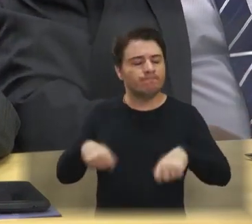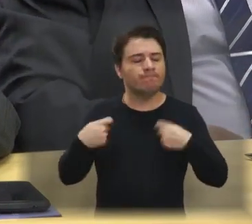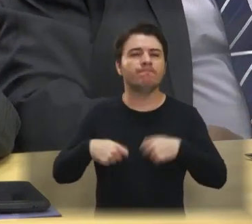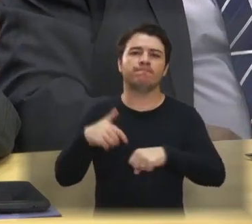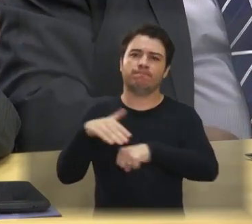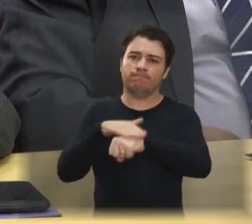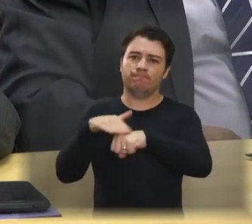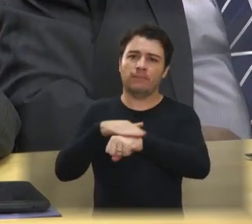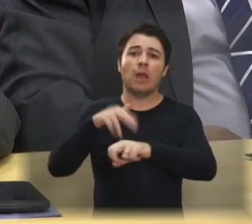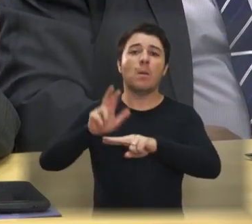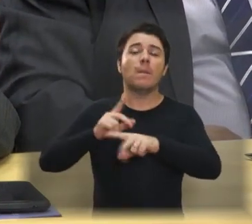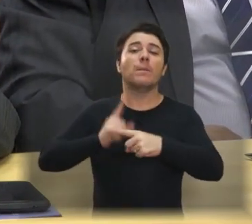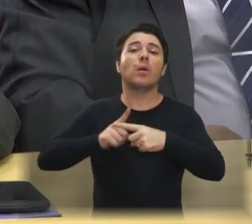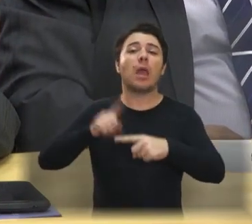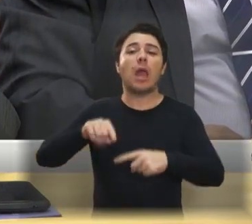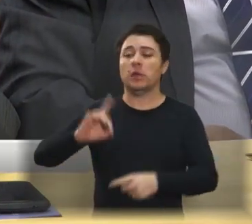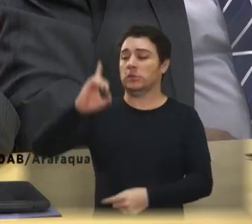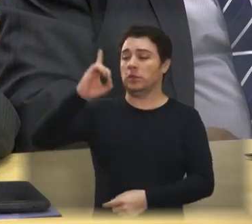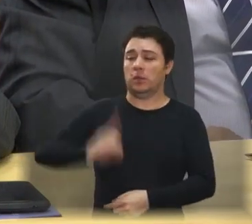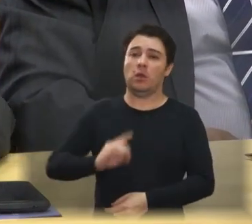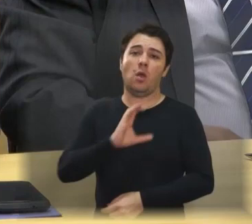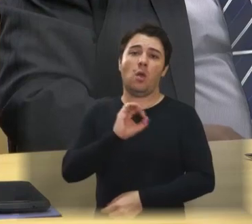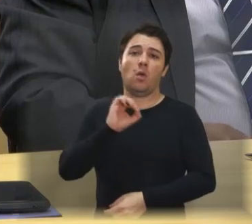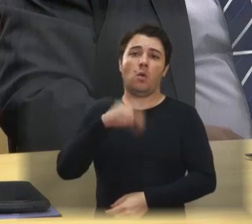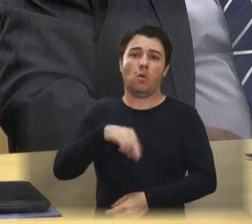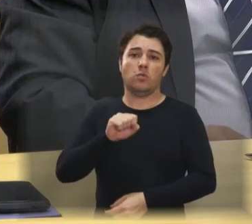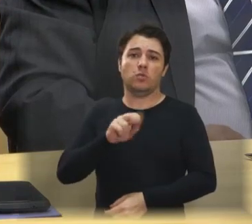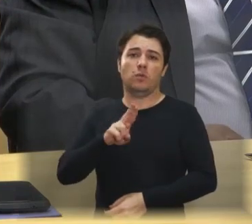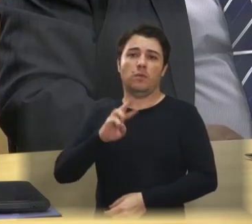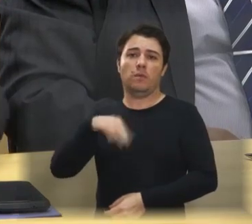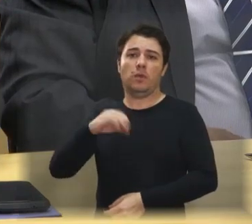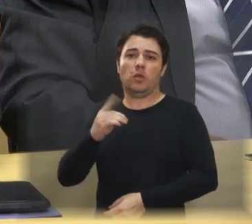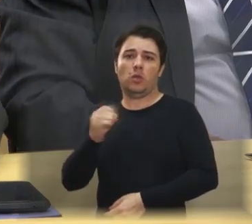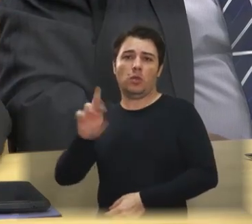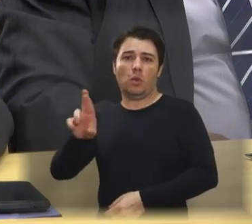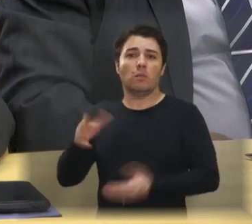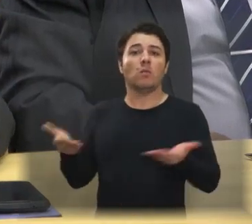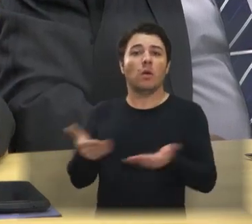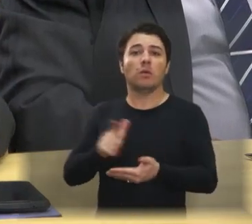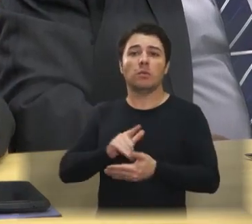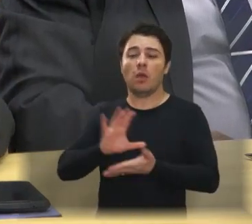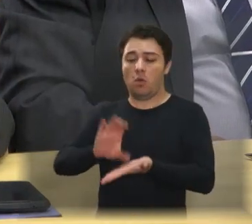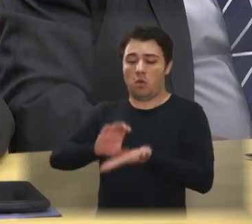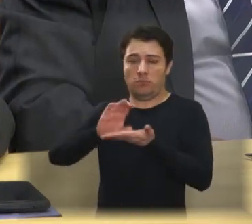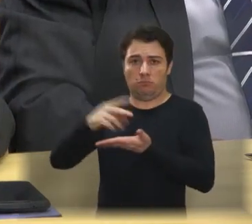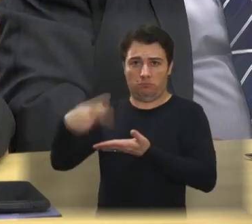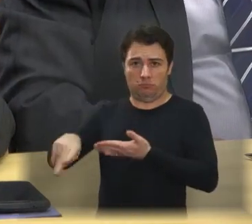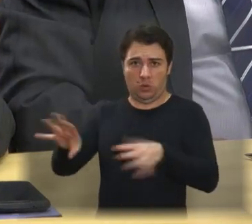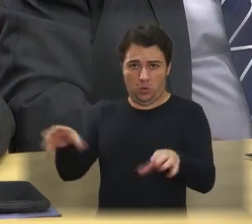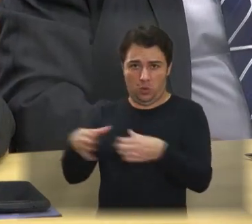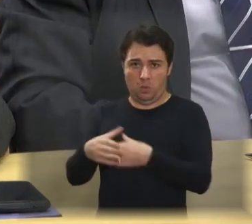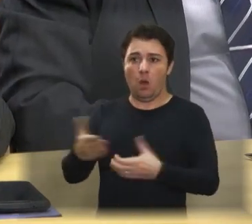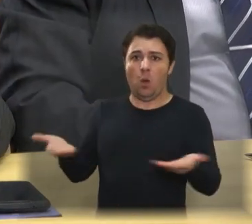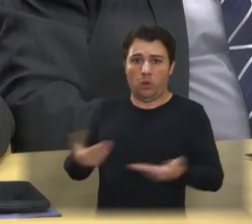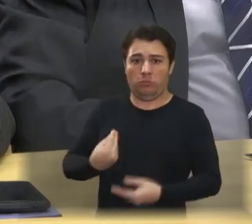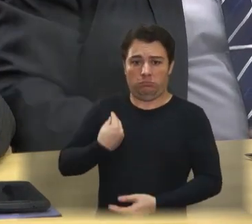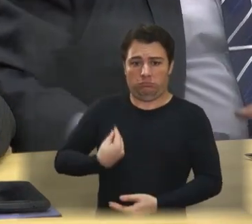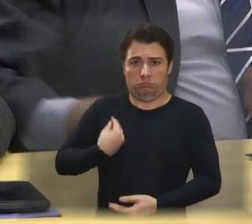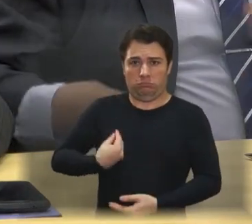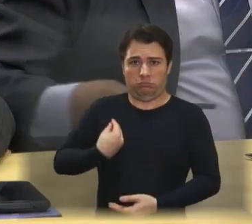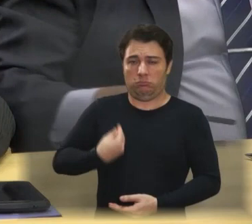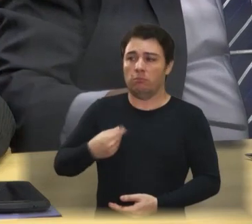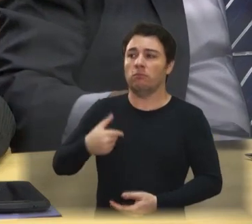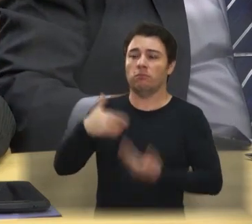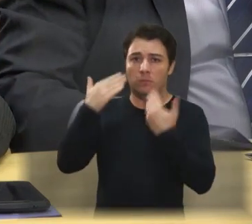mestras né do do Direito do Consumidor hoje a comissão direito consumidor está toda presente aqui